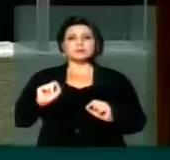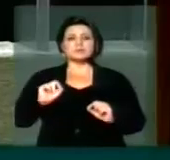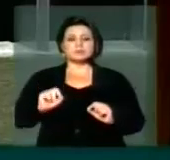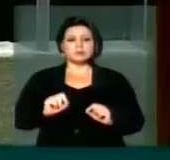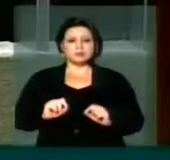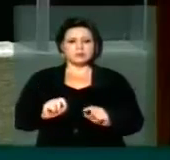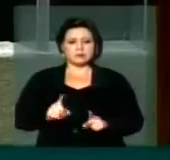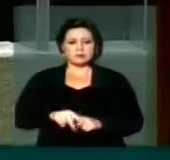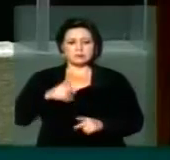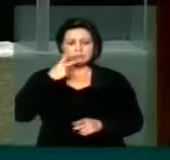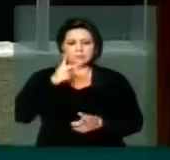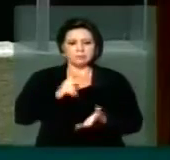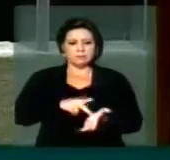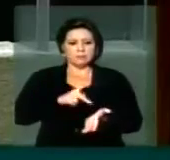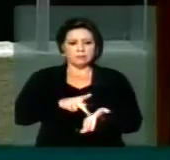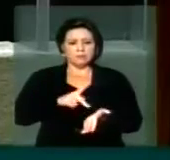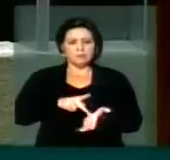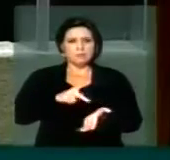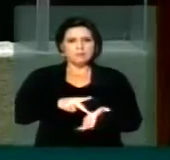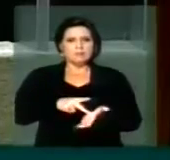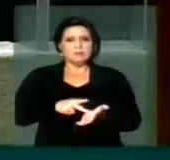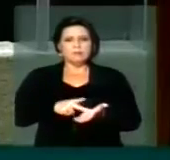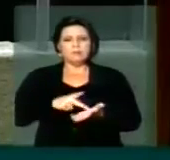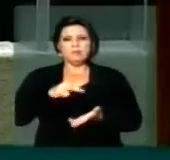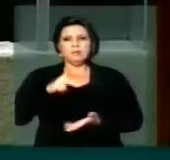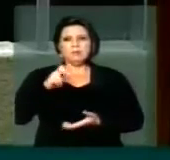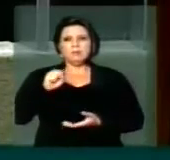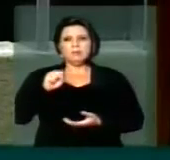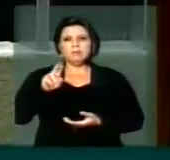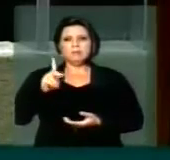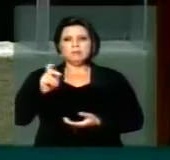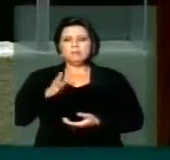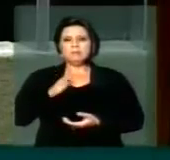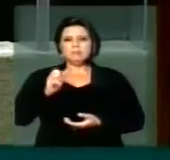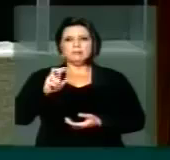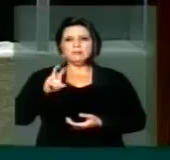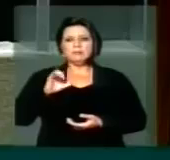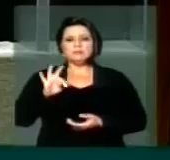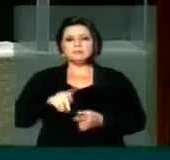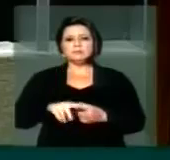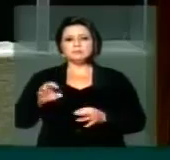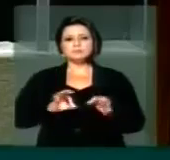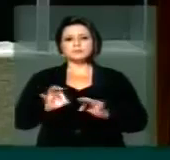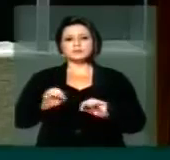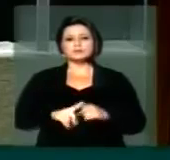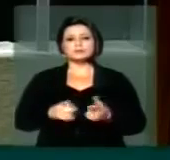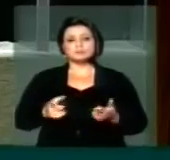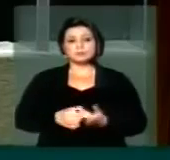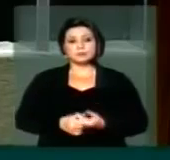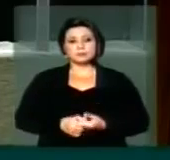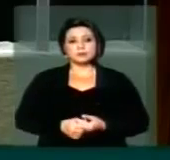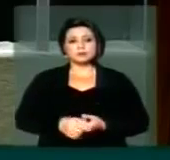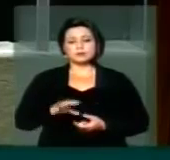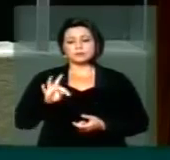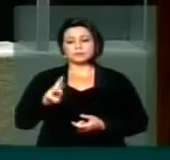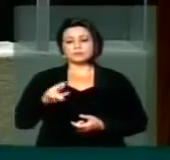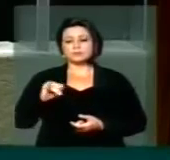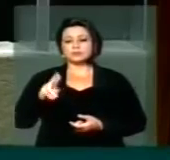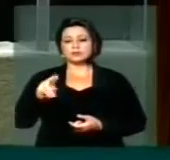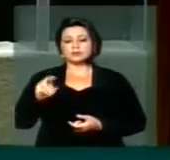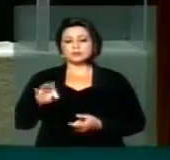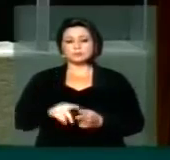que é exatamente o superávit primário? O que forma as receitas primárias?